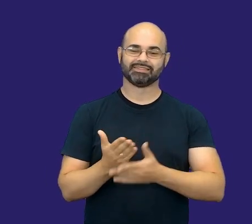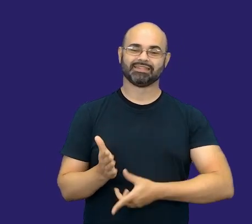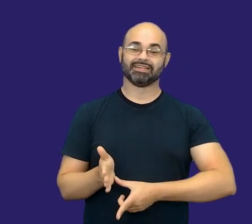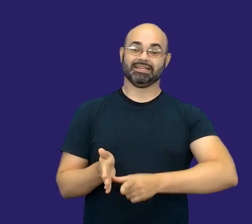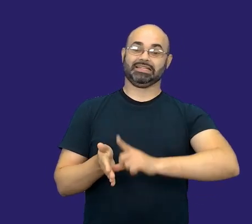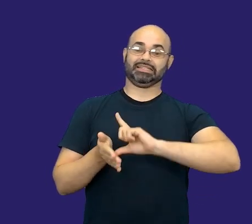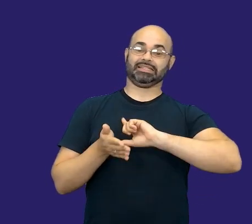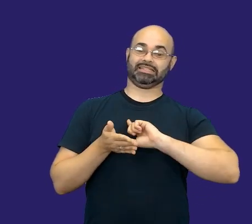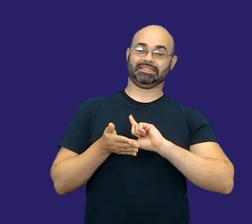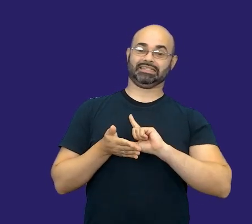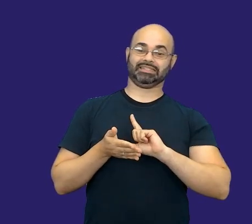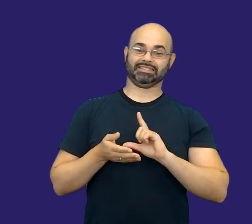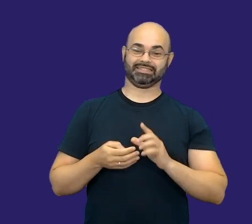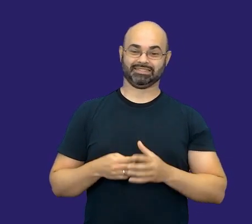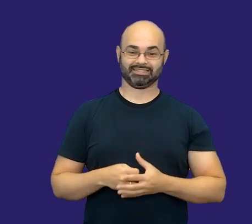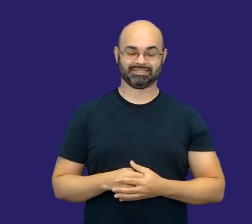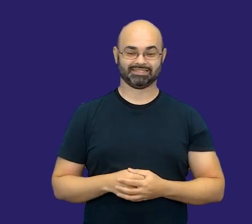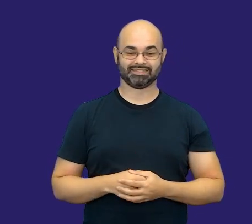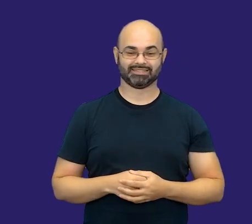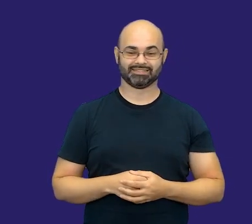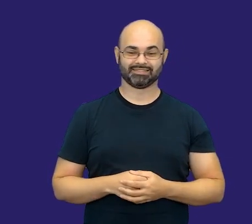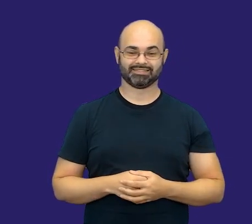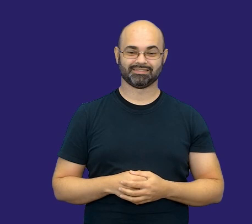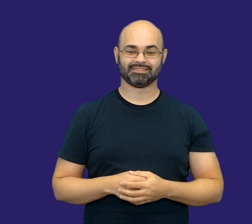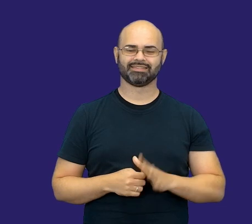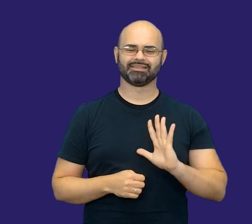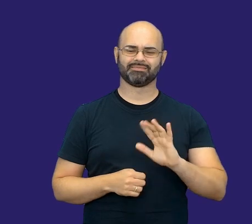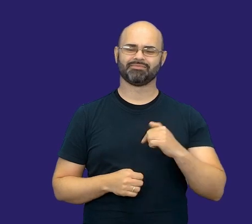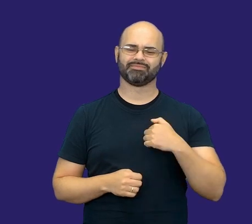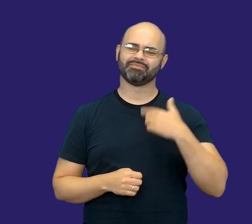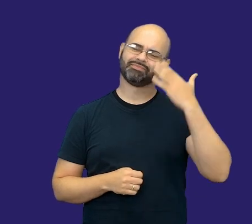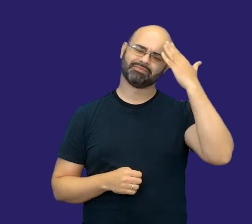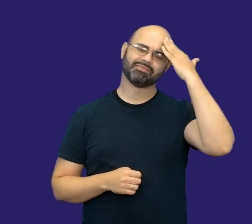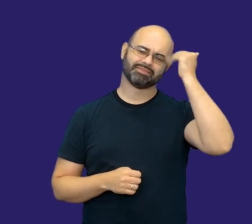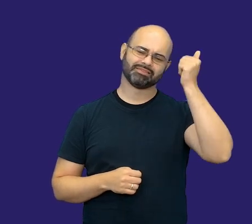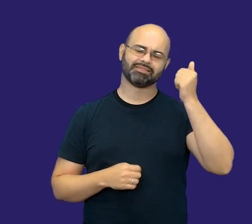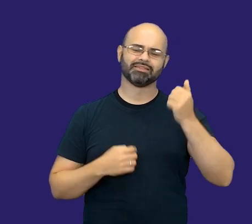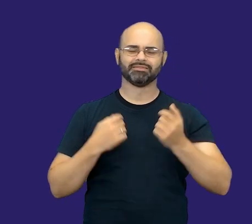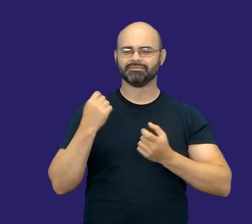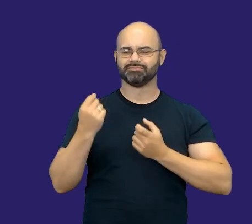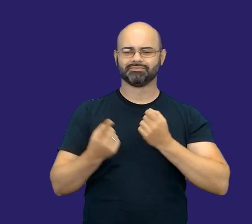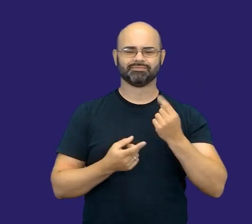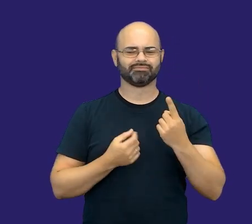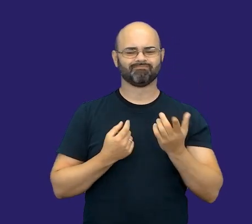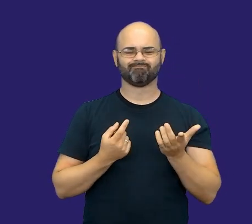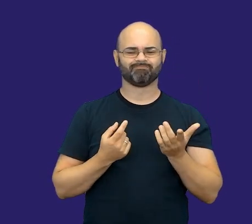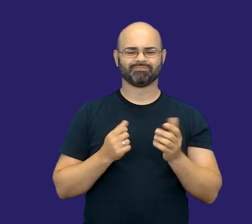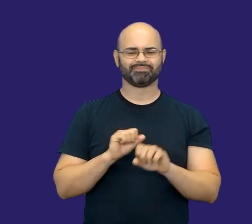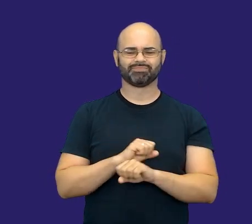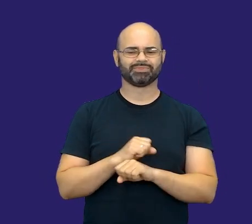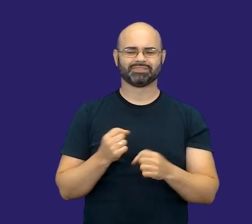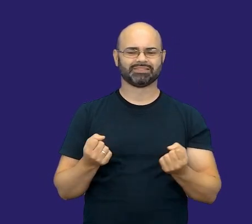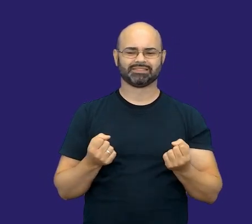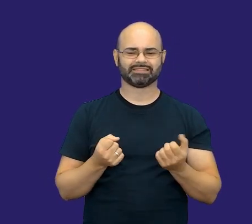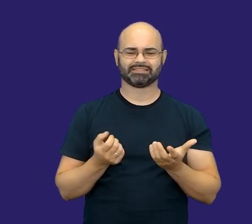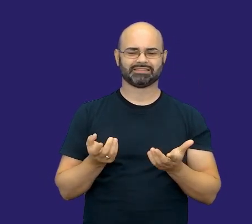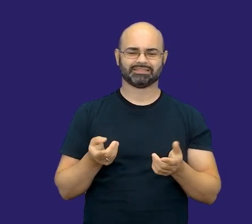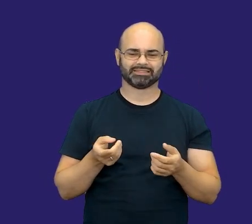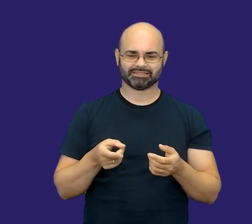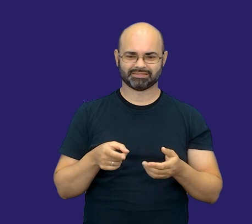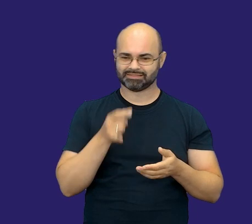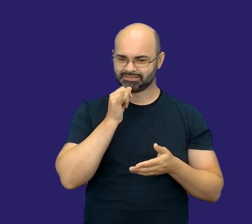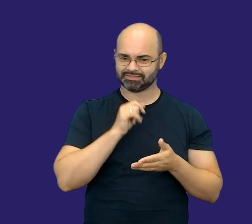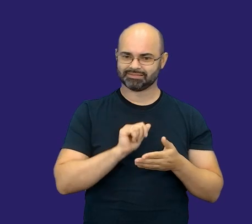E eu sei que, às vezes, não é possível, né, vocês acessarem o site ao mesmo tempo em que estão